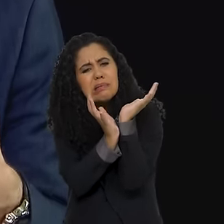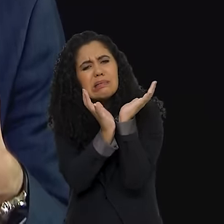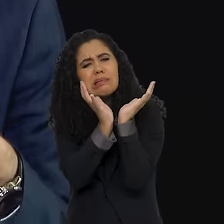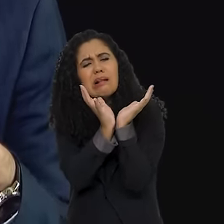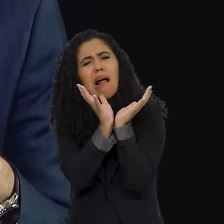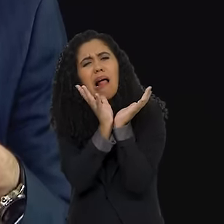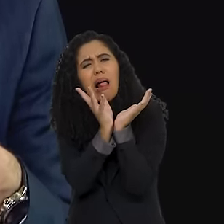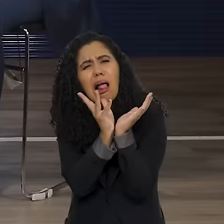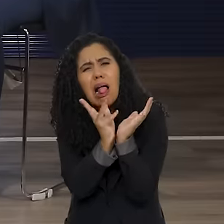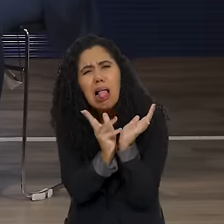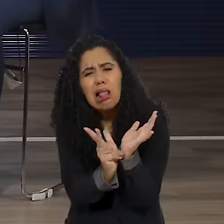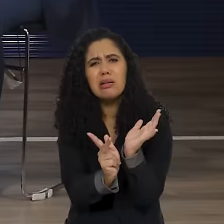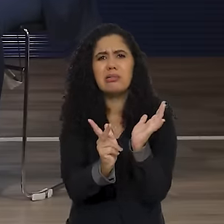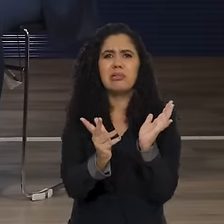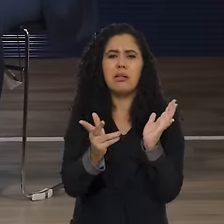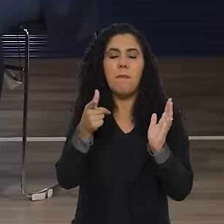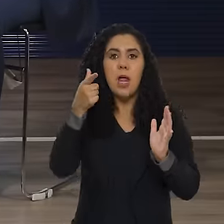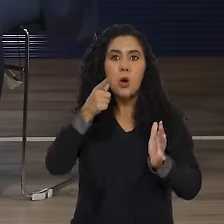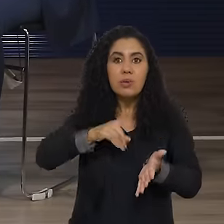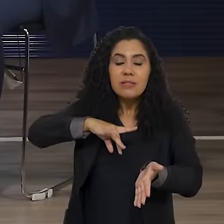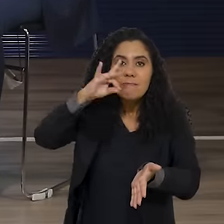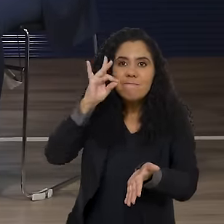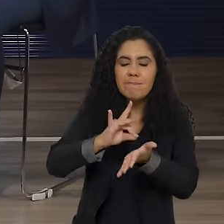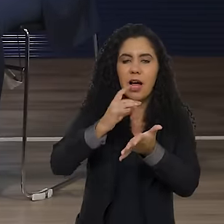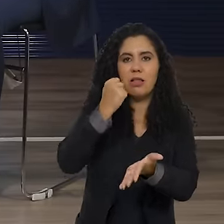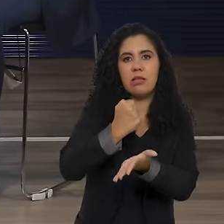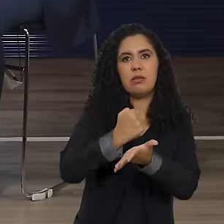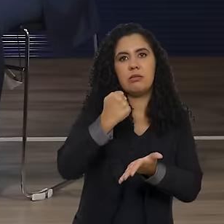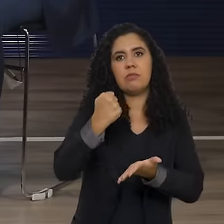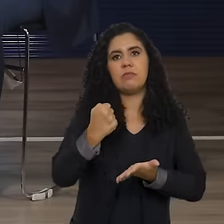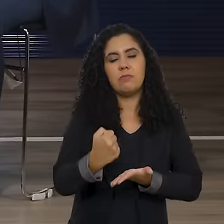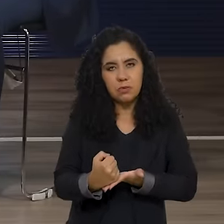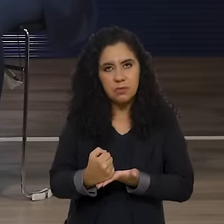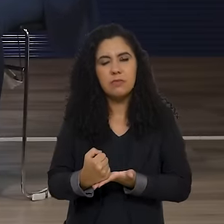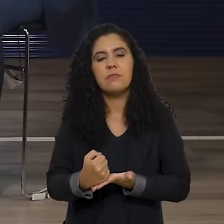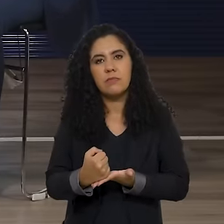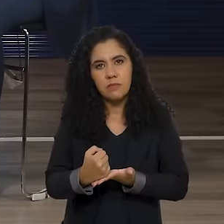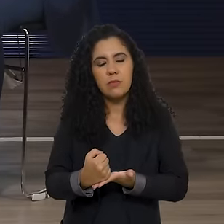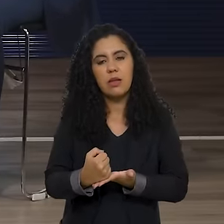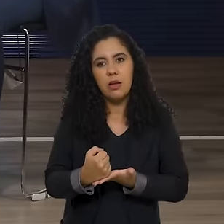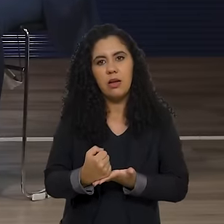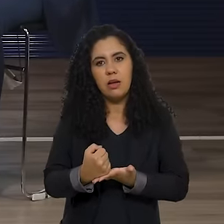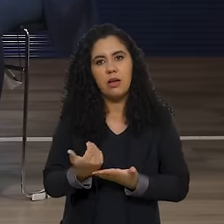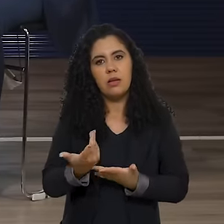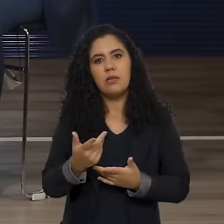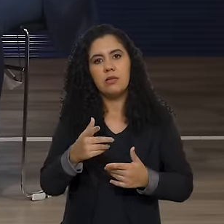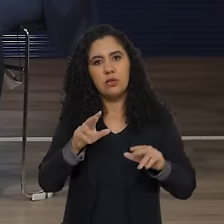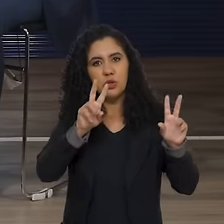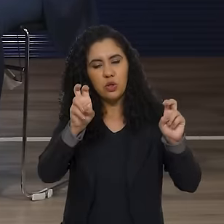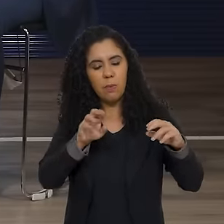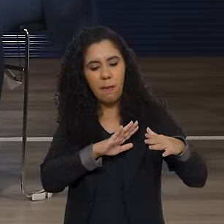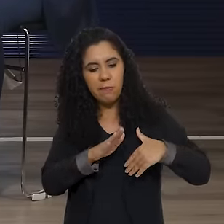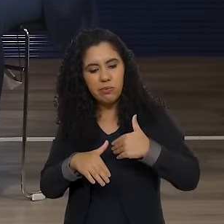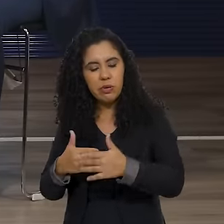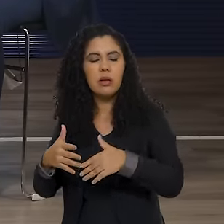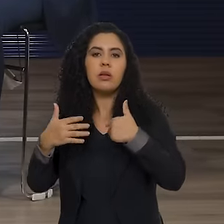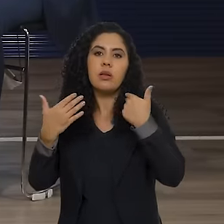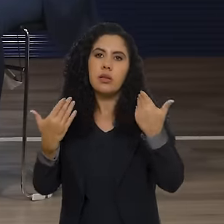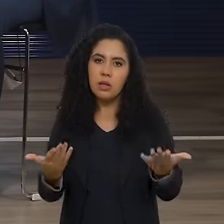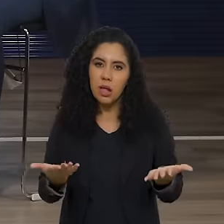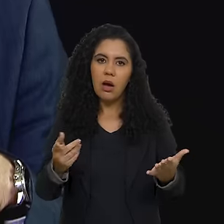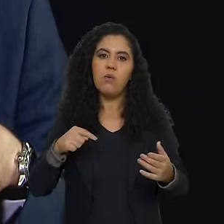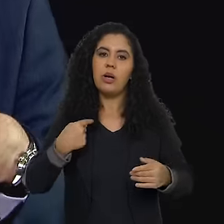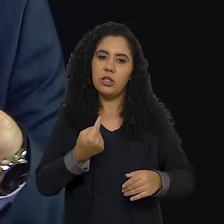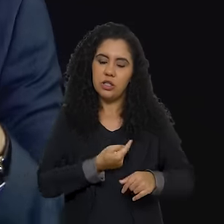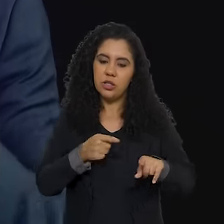possam contratar essa reestruturação administrativa do ambiente de processos.